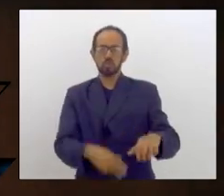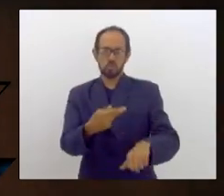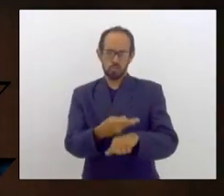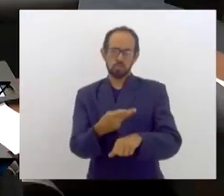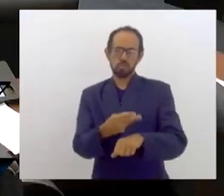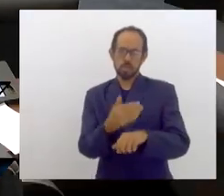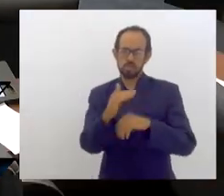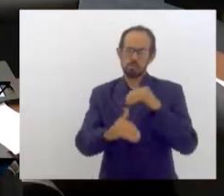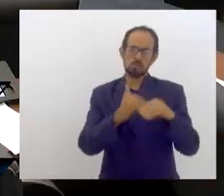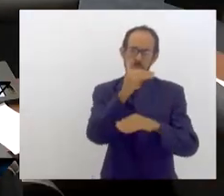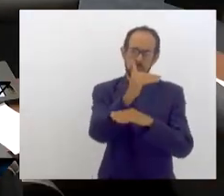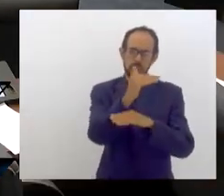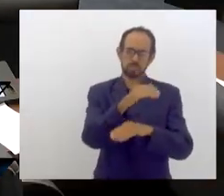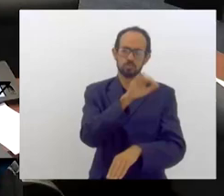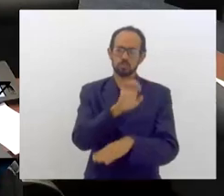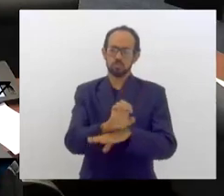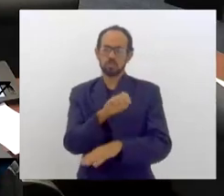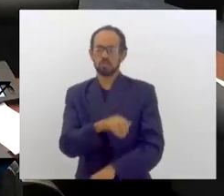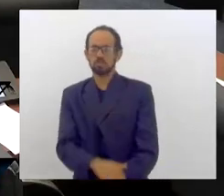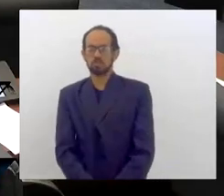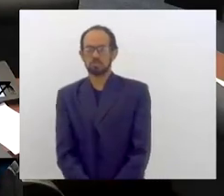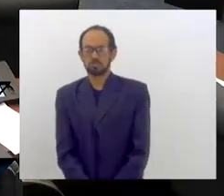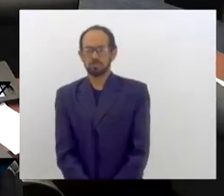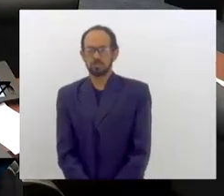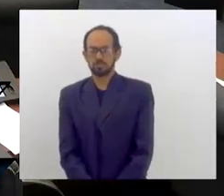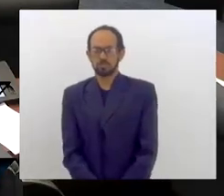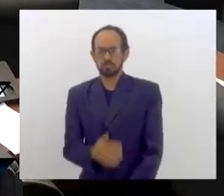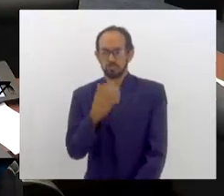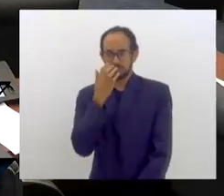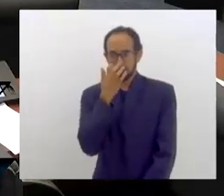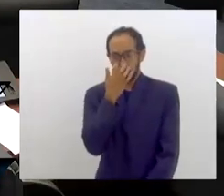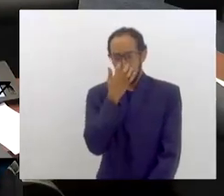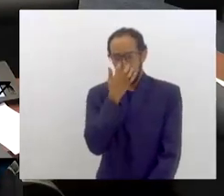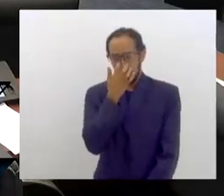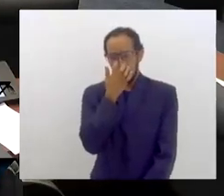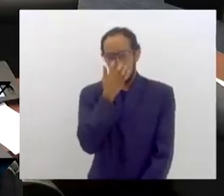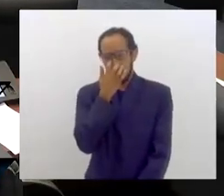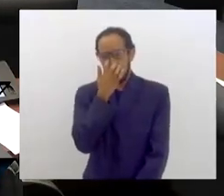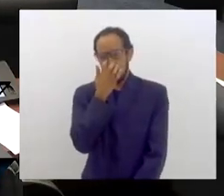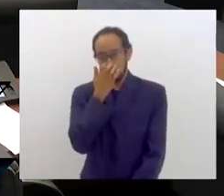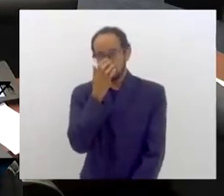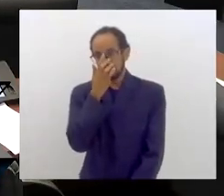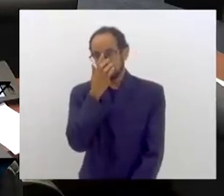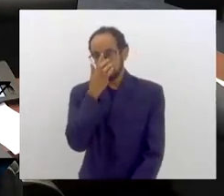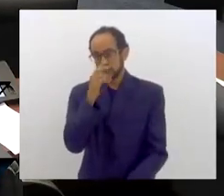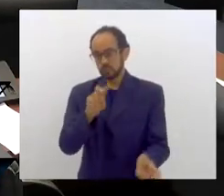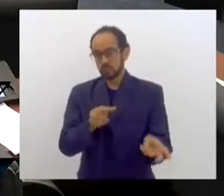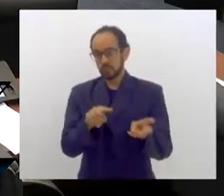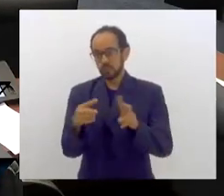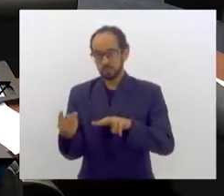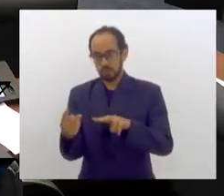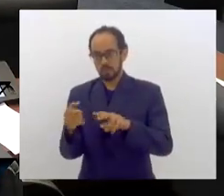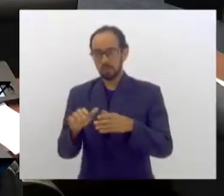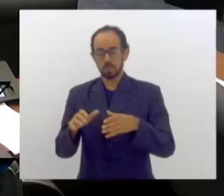casa. Senhor presidente, fazer encaminhamento do bloco, Aliança.